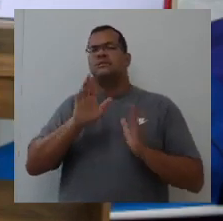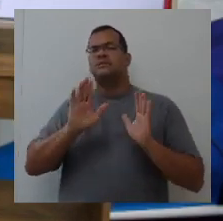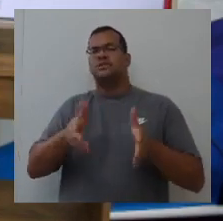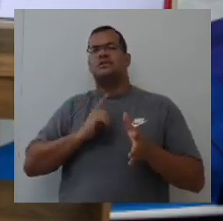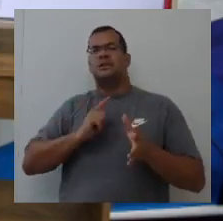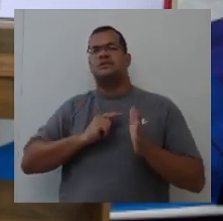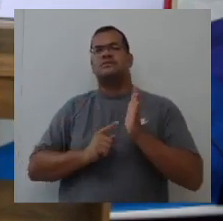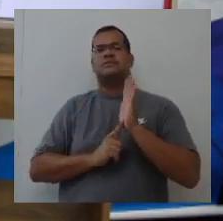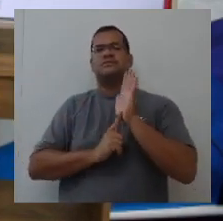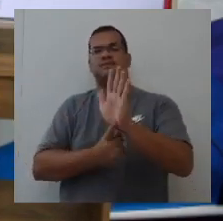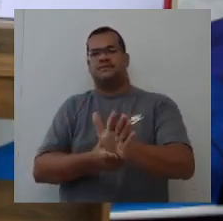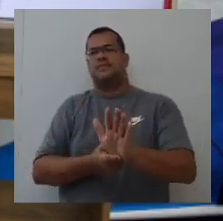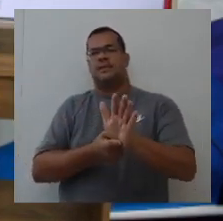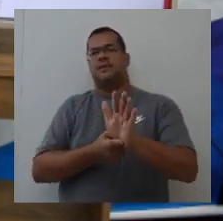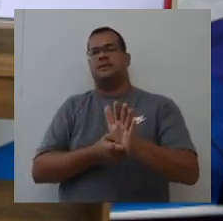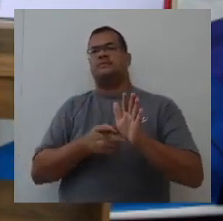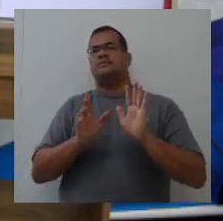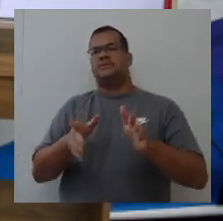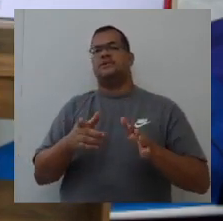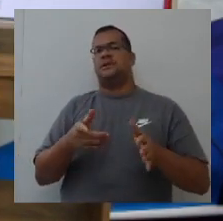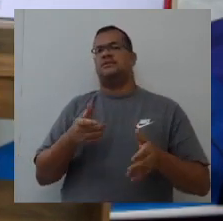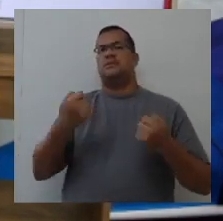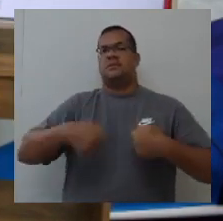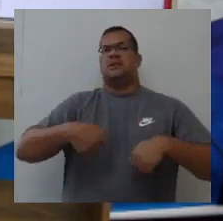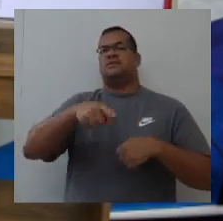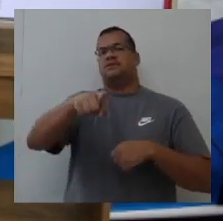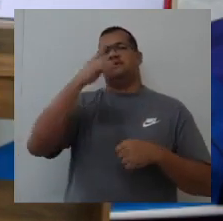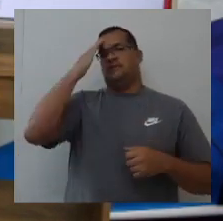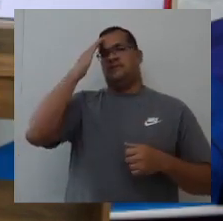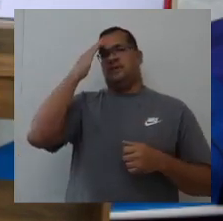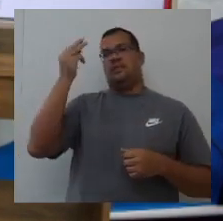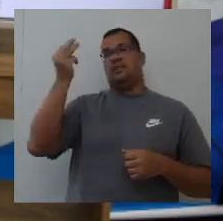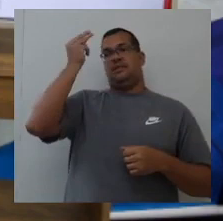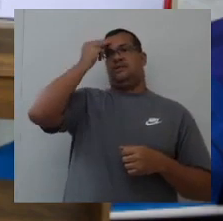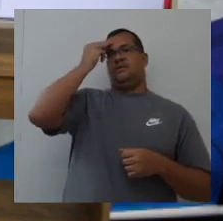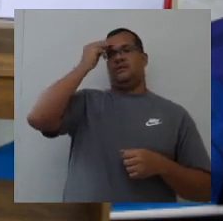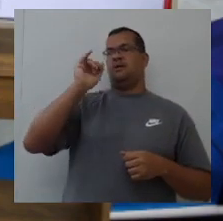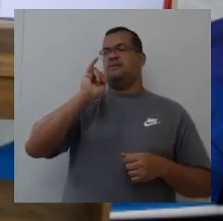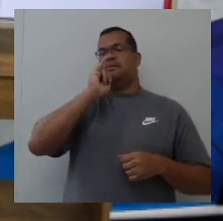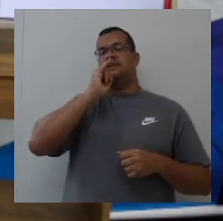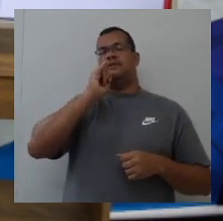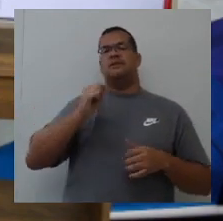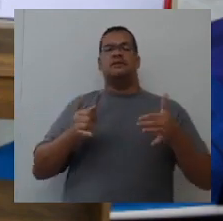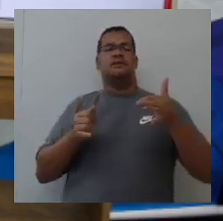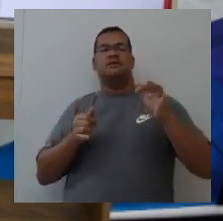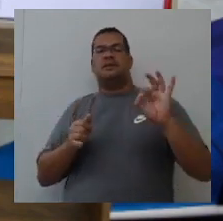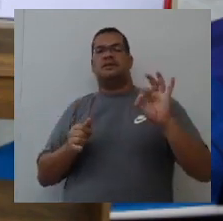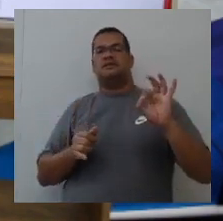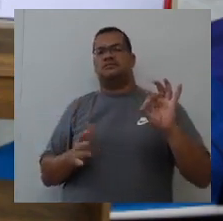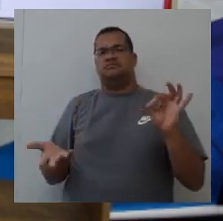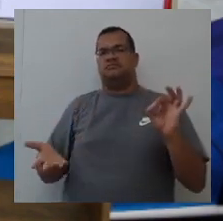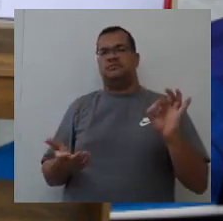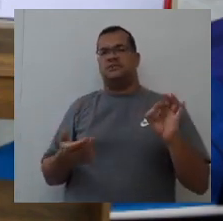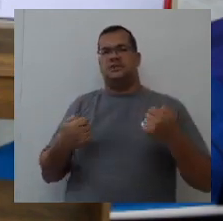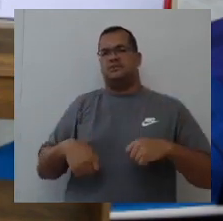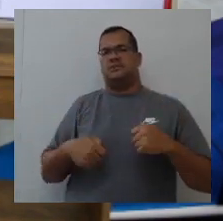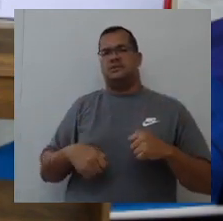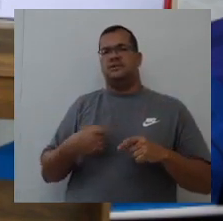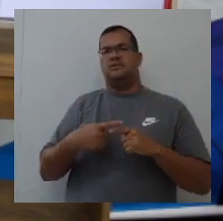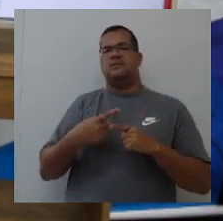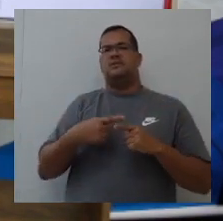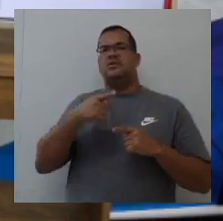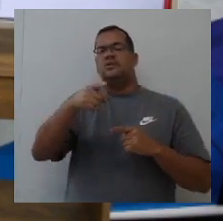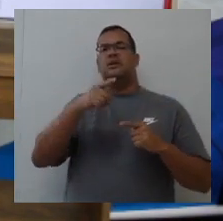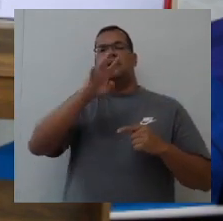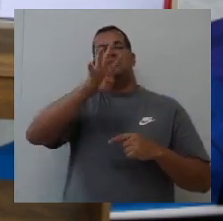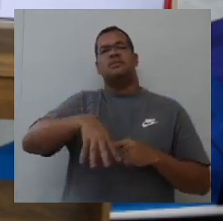são apresentadas para a gente, ou seja, não precisa tu saber qual é a medida, por exemplo, do seno de 10 graus, porque a